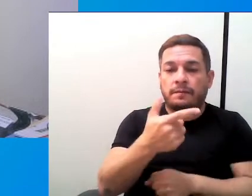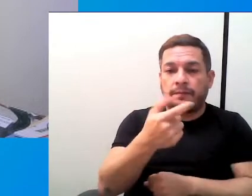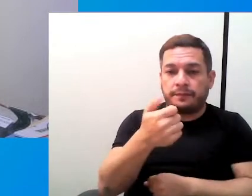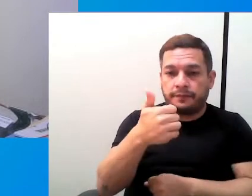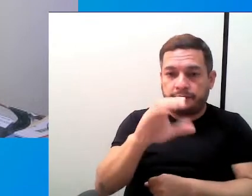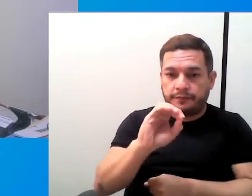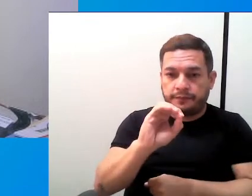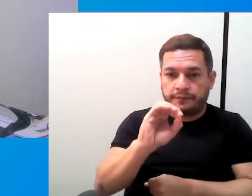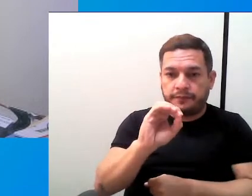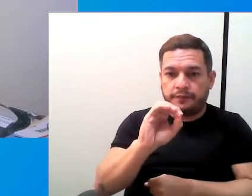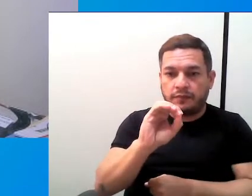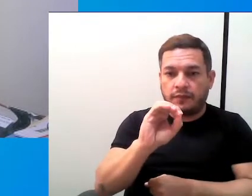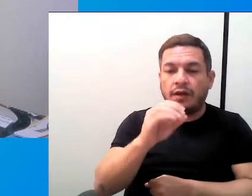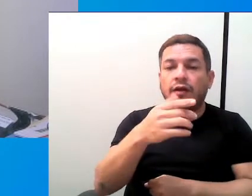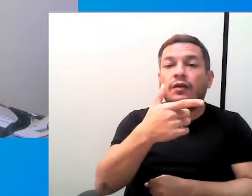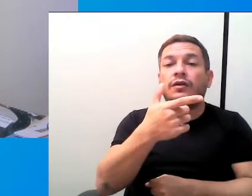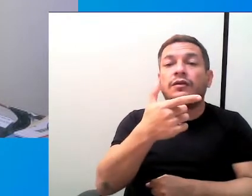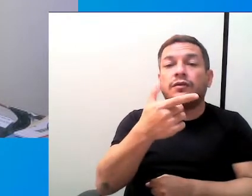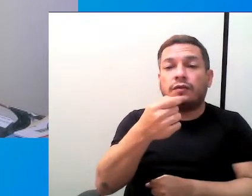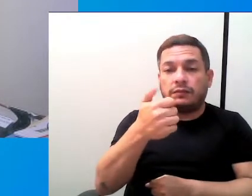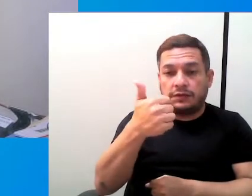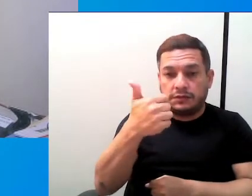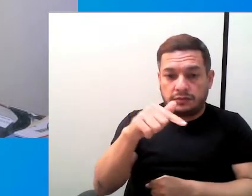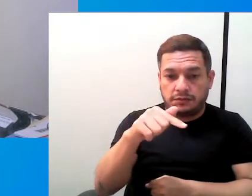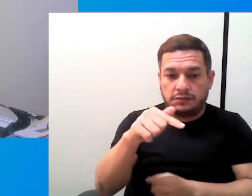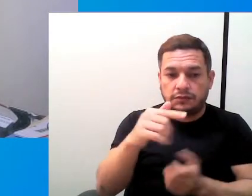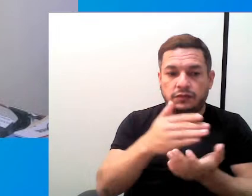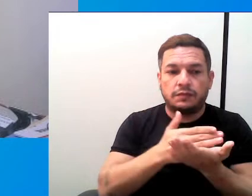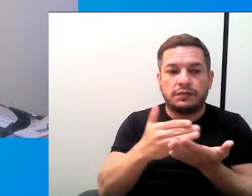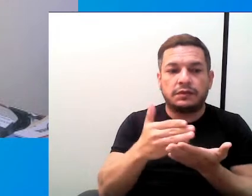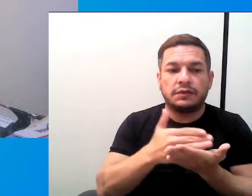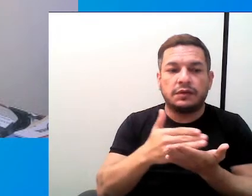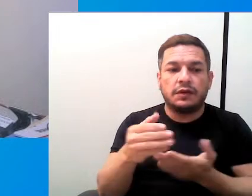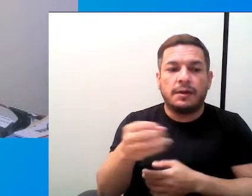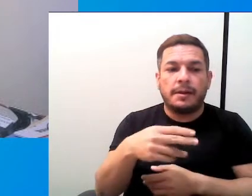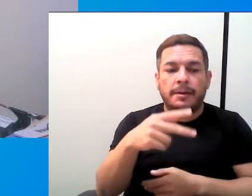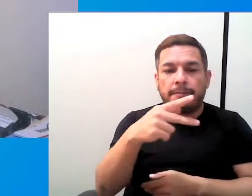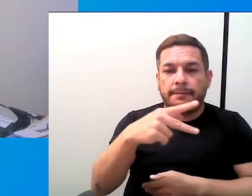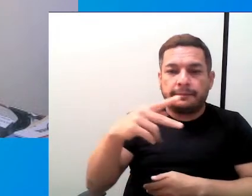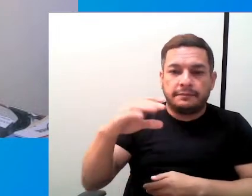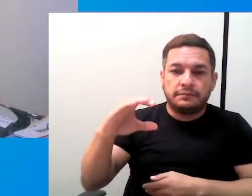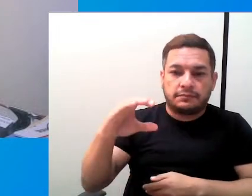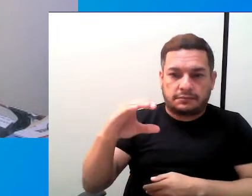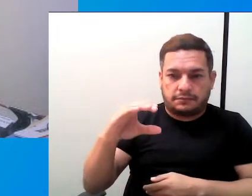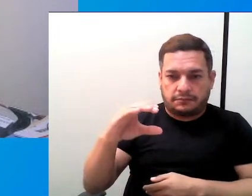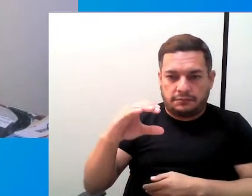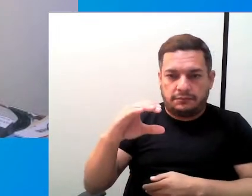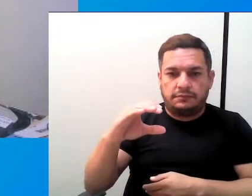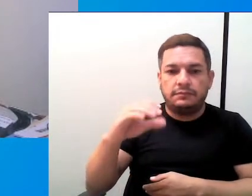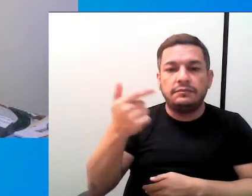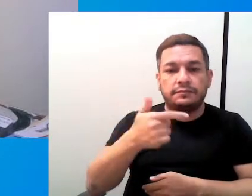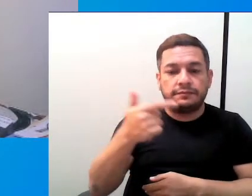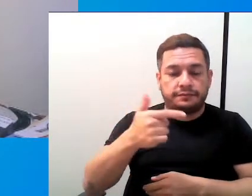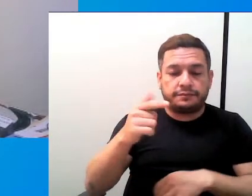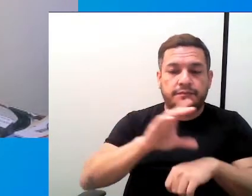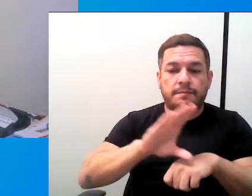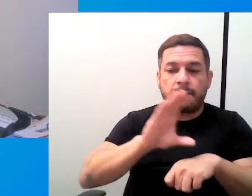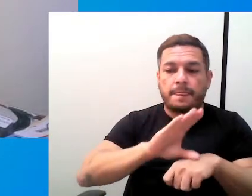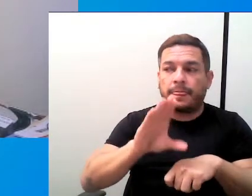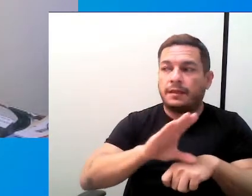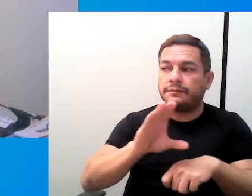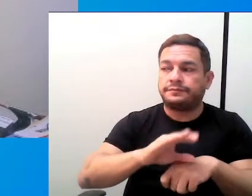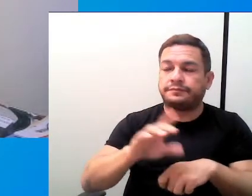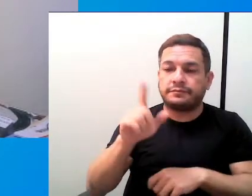Em 2017, iniciou um novo PPC, o segundo PPC do curso, e nesse